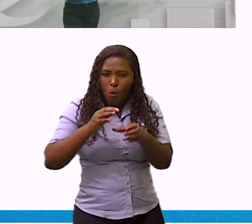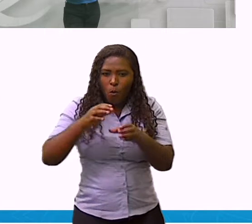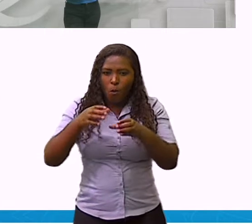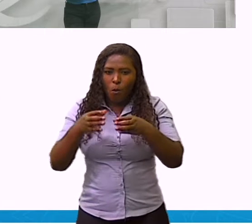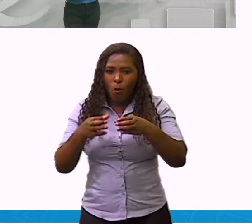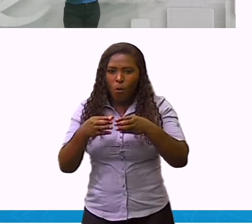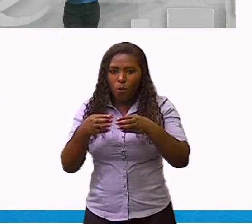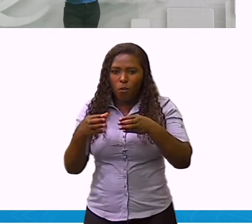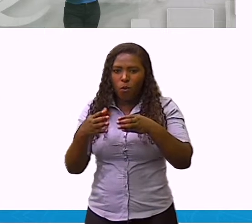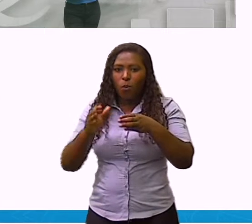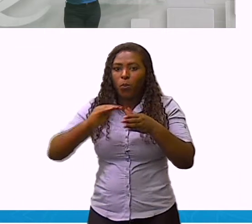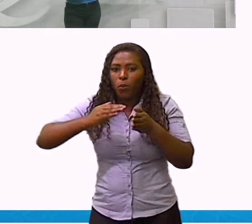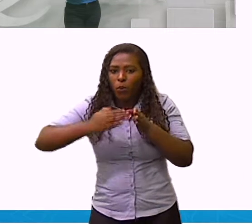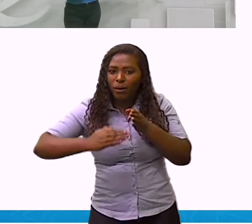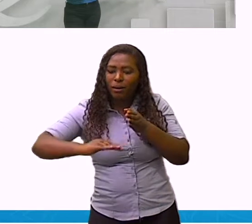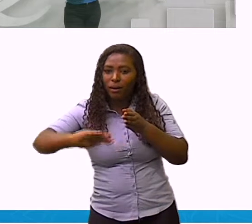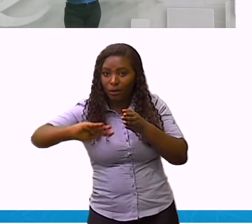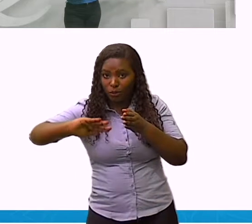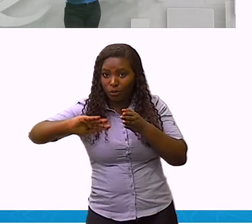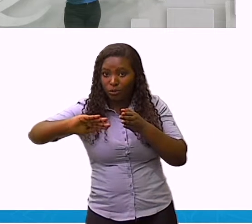o que aconteceu?